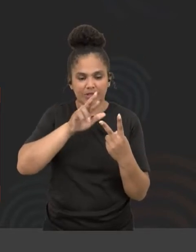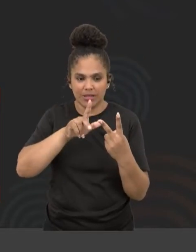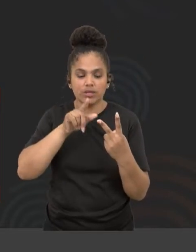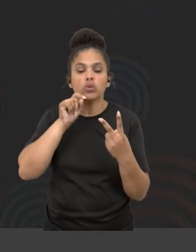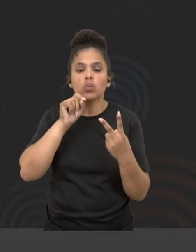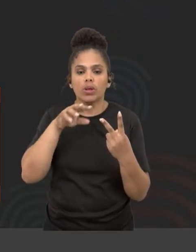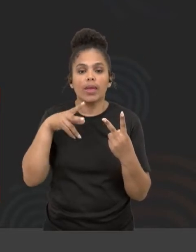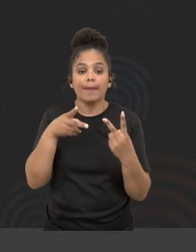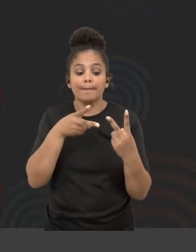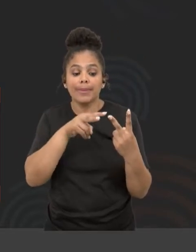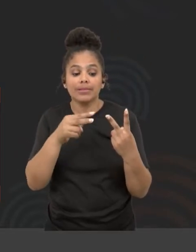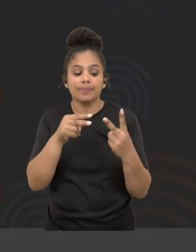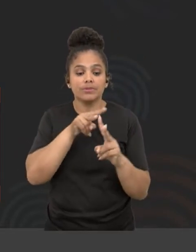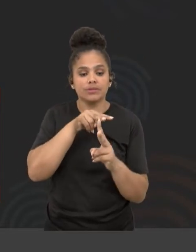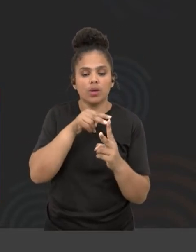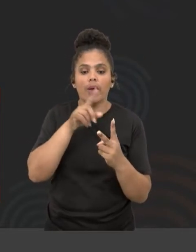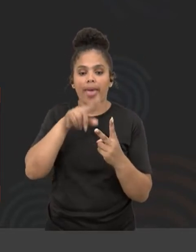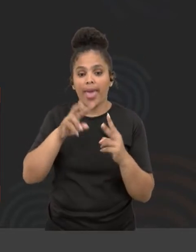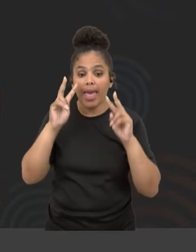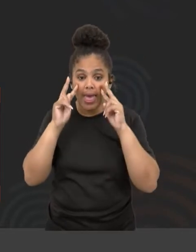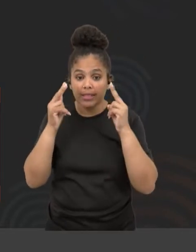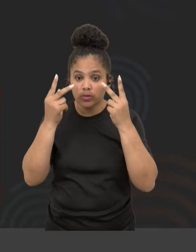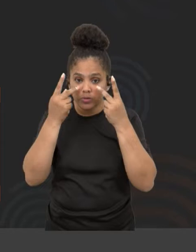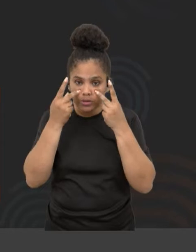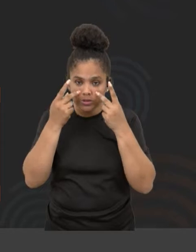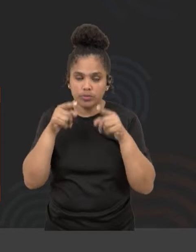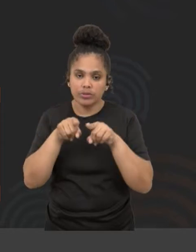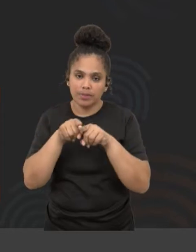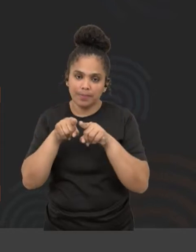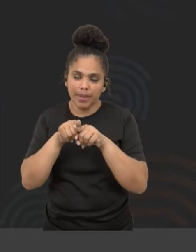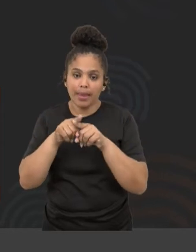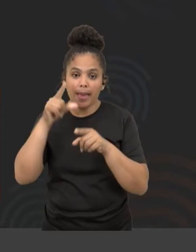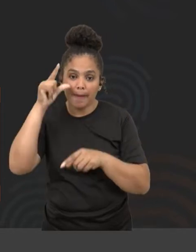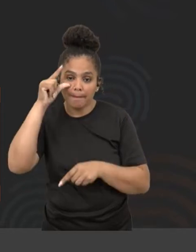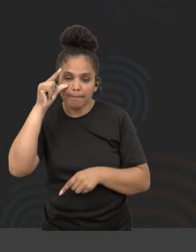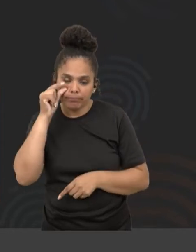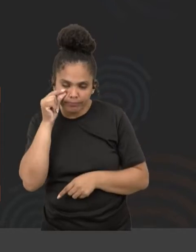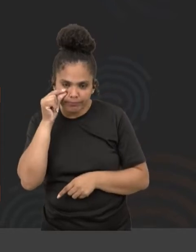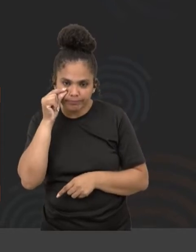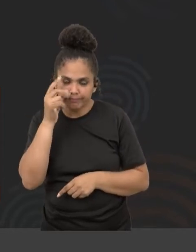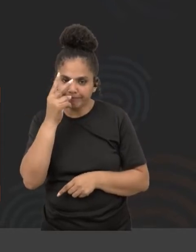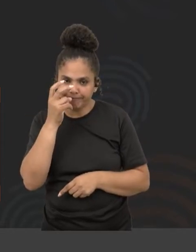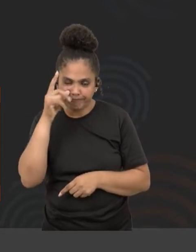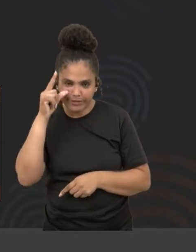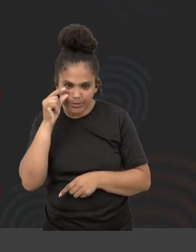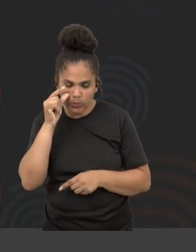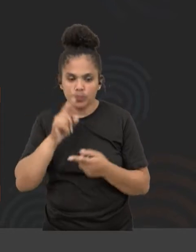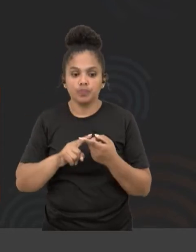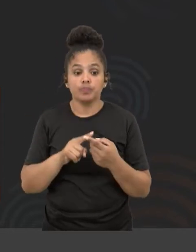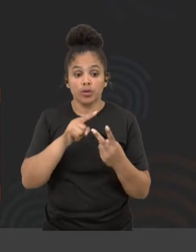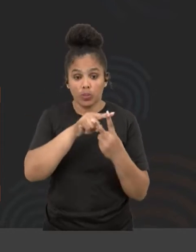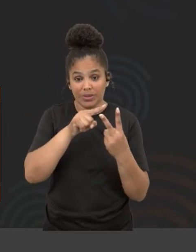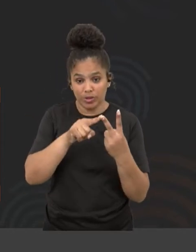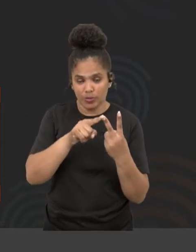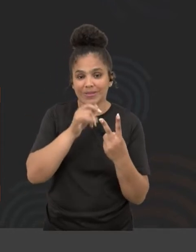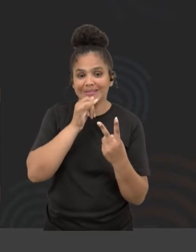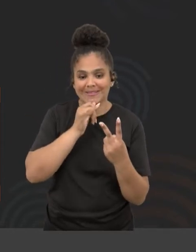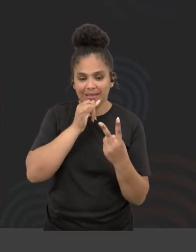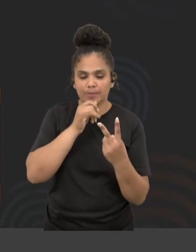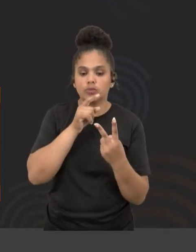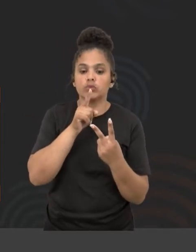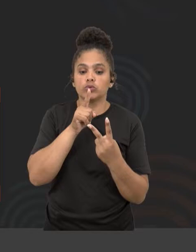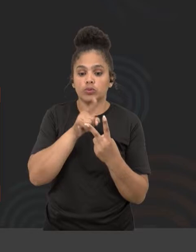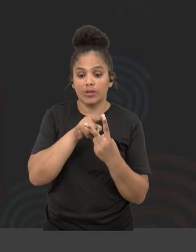percepção são o daltonismo e a baixa visão. Então, eu estou trazendo aqui nesse slide esses dois exemplos, e do